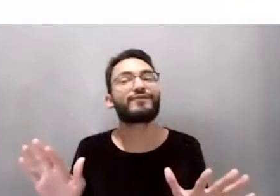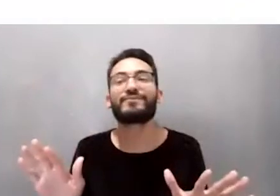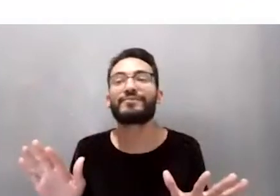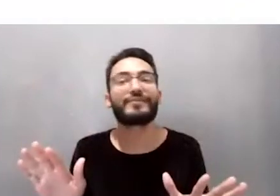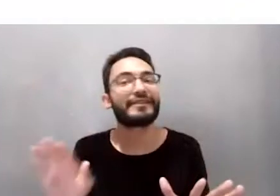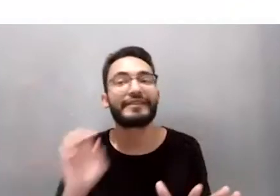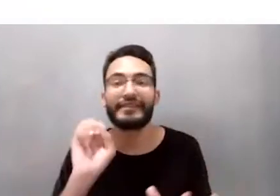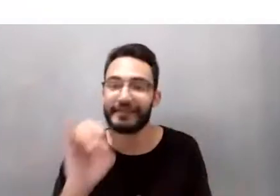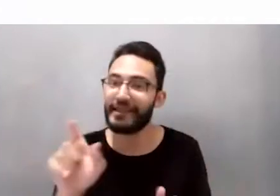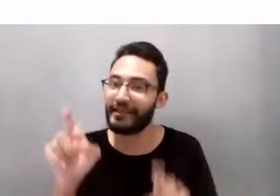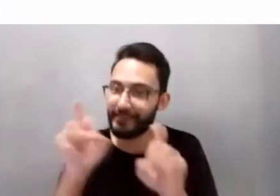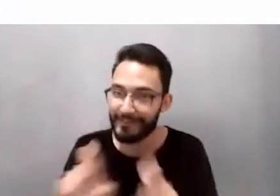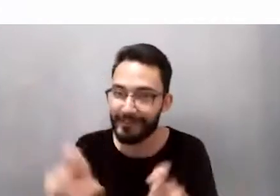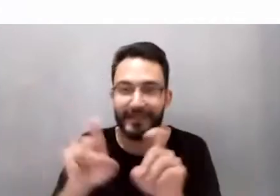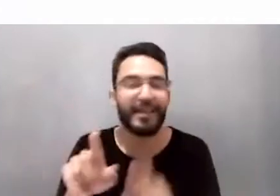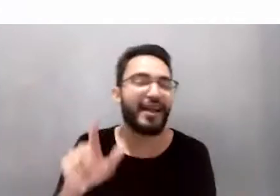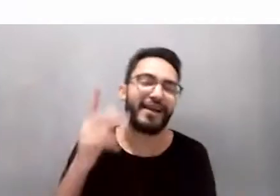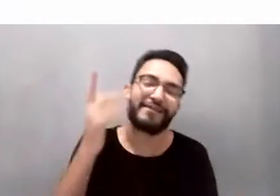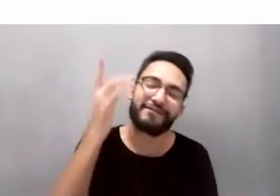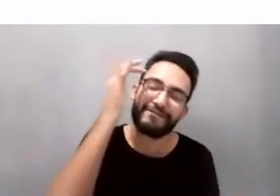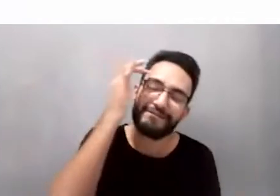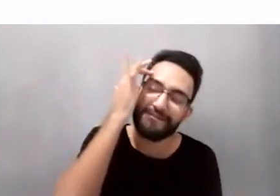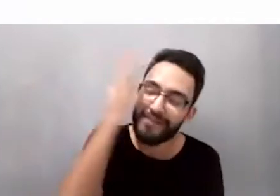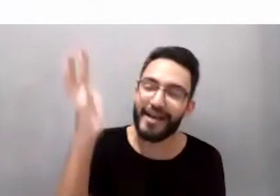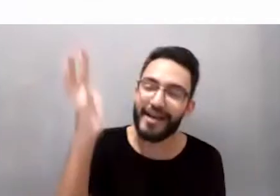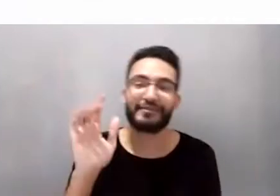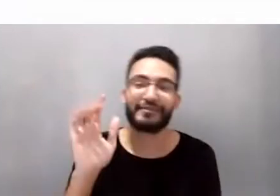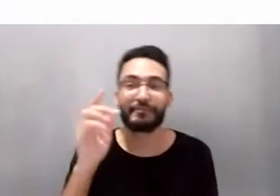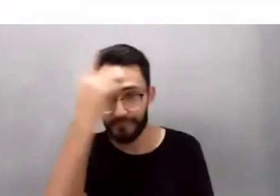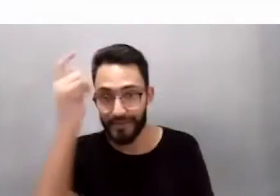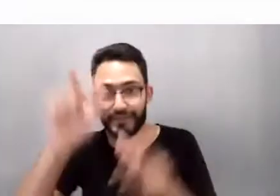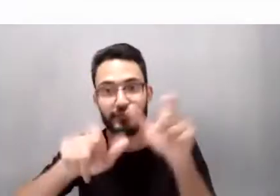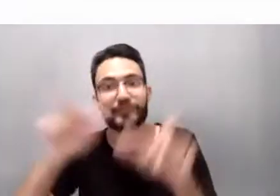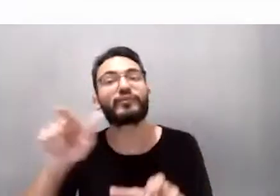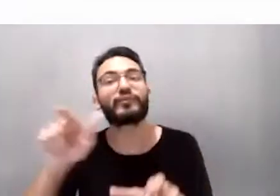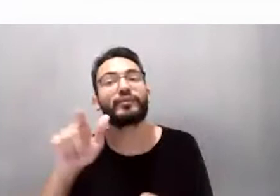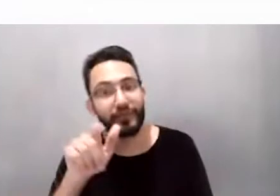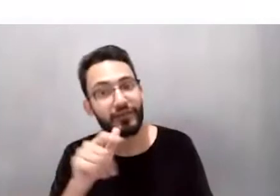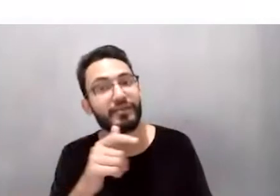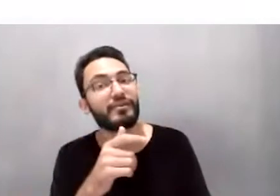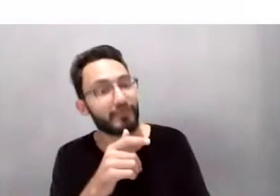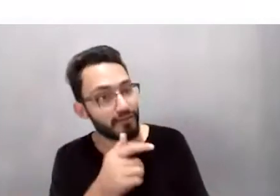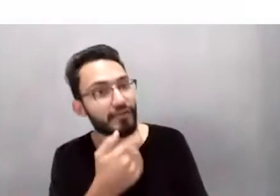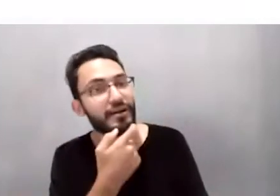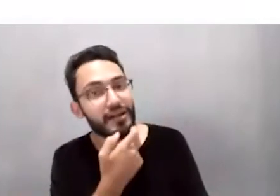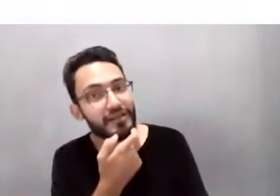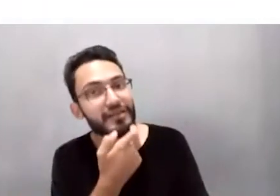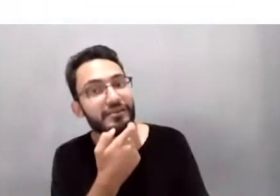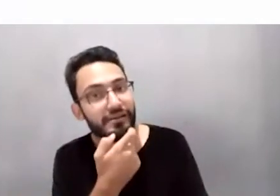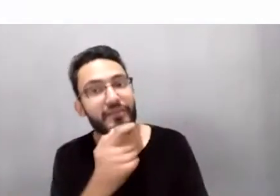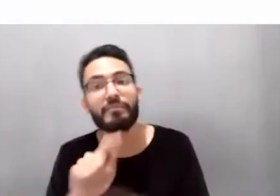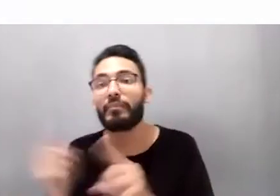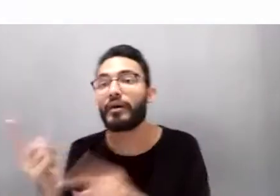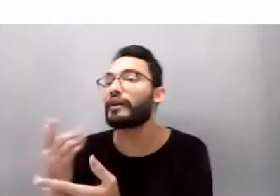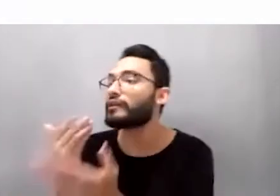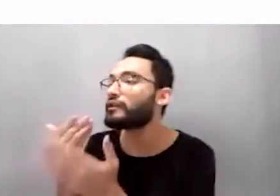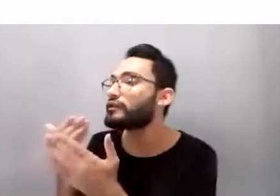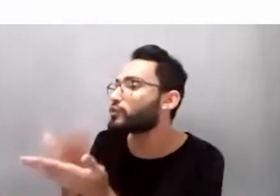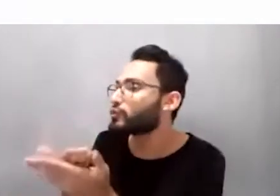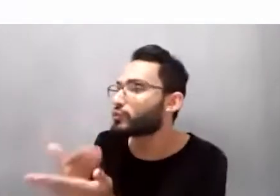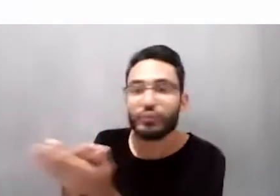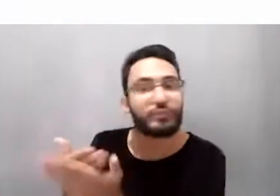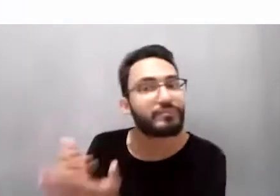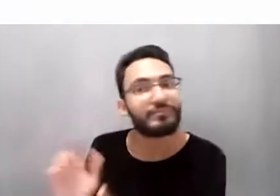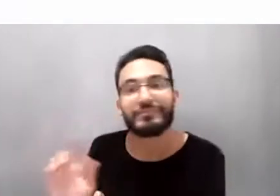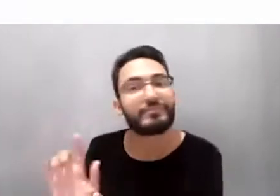nativo digital, então é mais fácil ainda. Conheço pessoas que falam inglês sem nunca ter pisado em uma escola, só com o estímulo